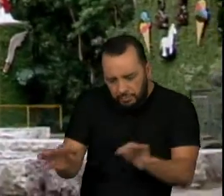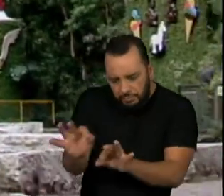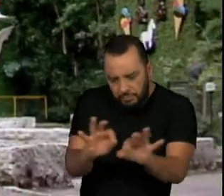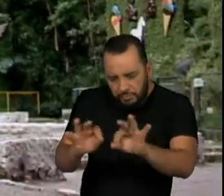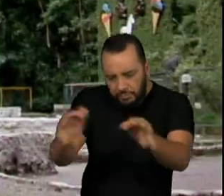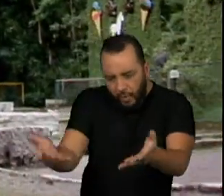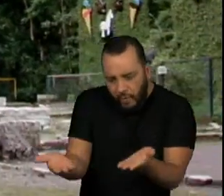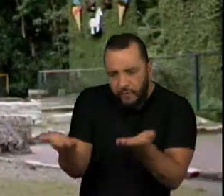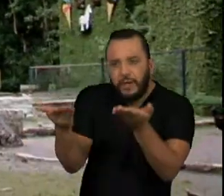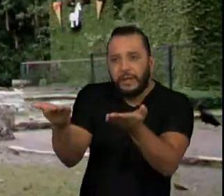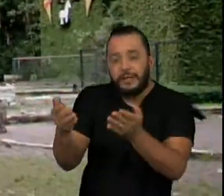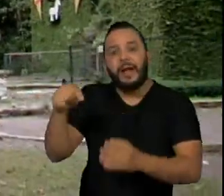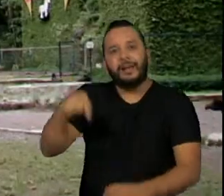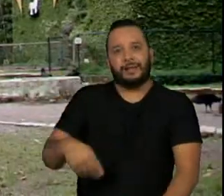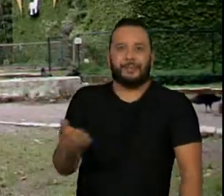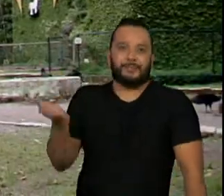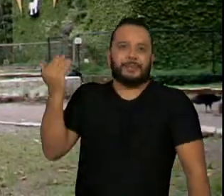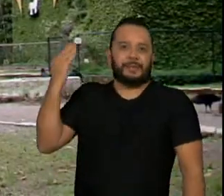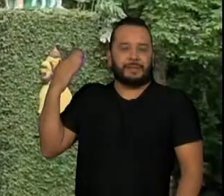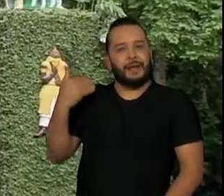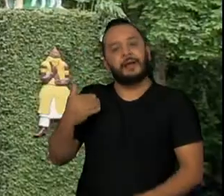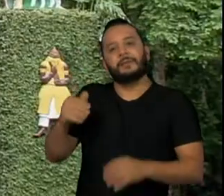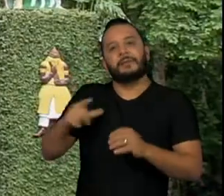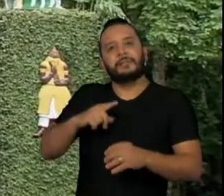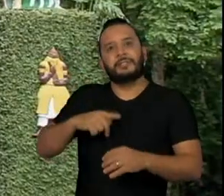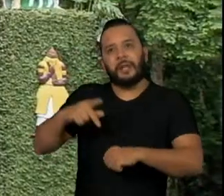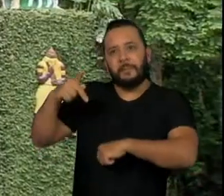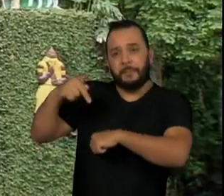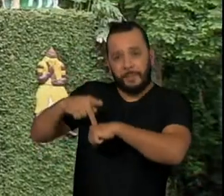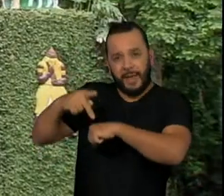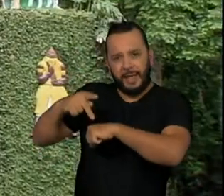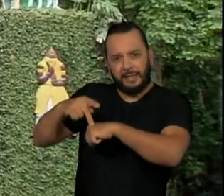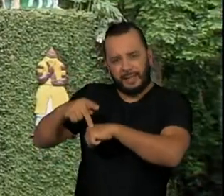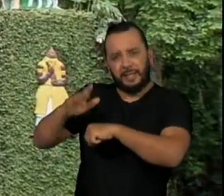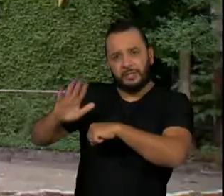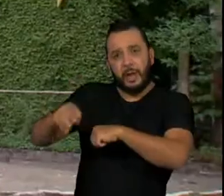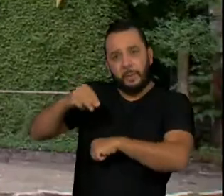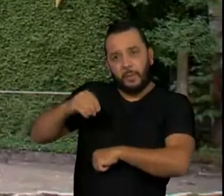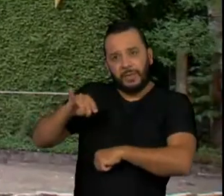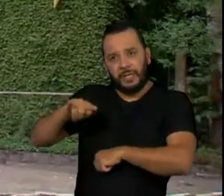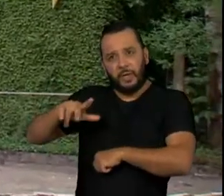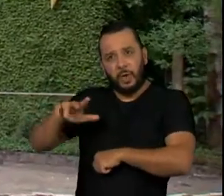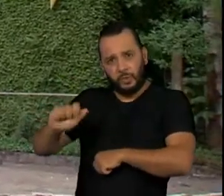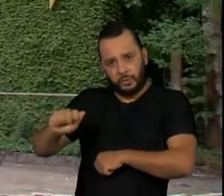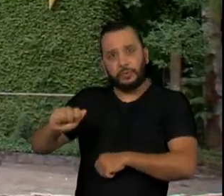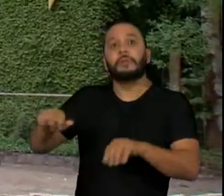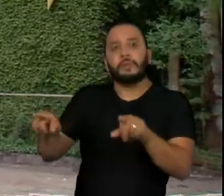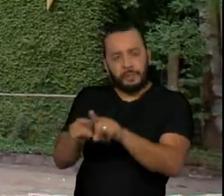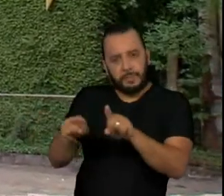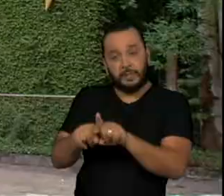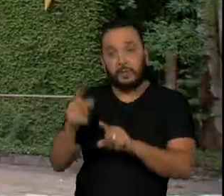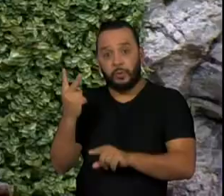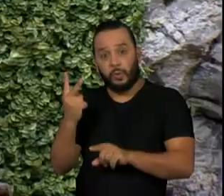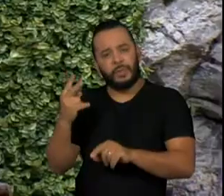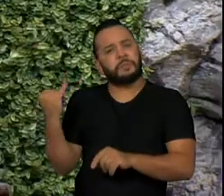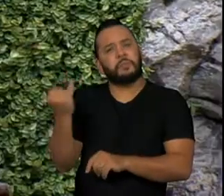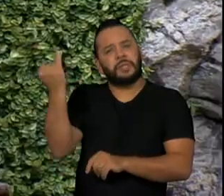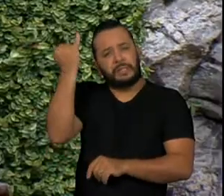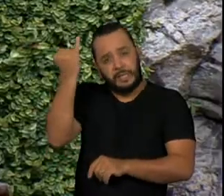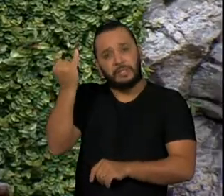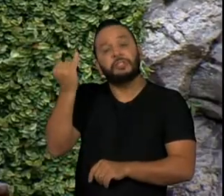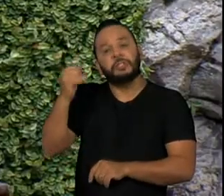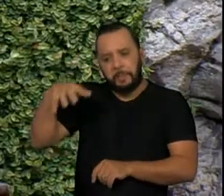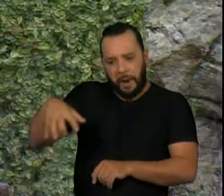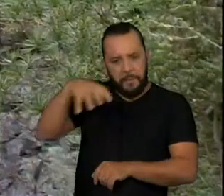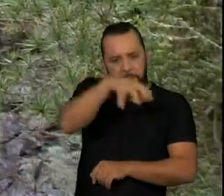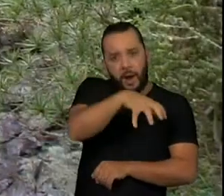Aqui era a antiga pedreira Montanhão e aqui tinha duas coisas que eu julguei primordial para fazer o santuário.